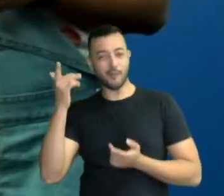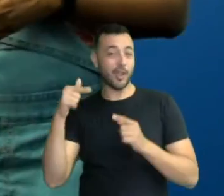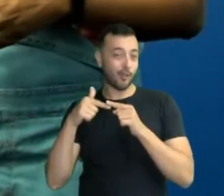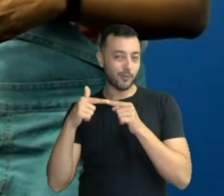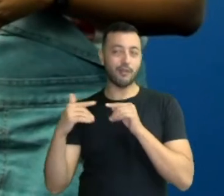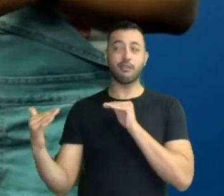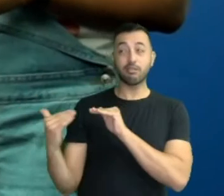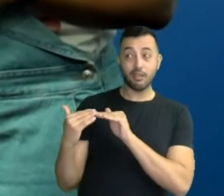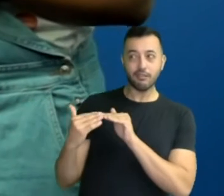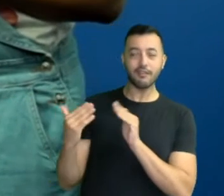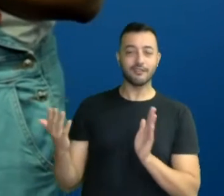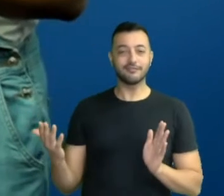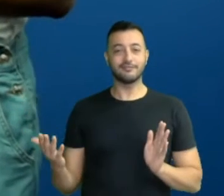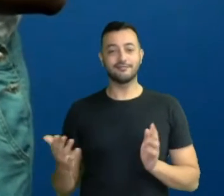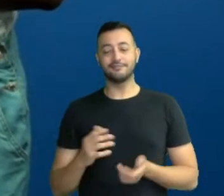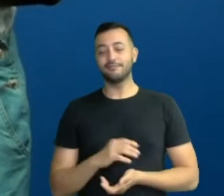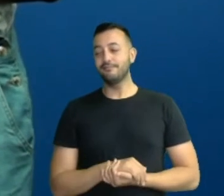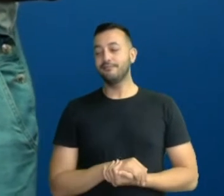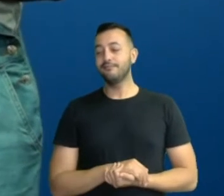entende, certo?